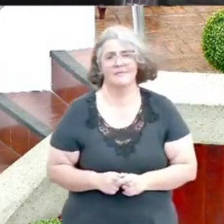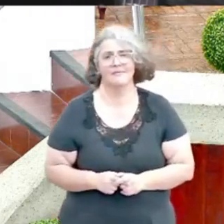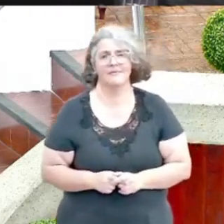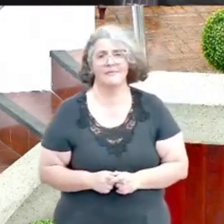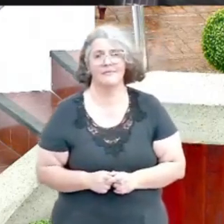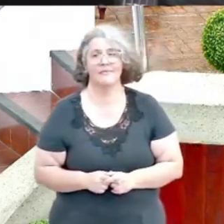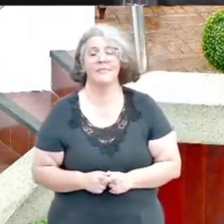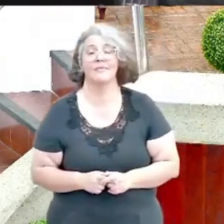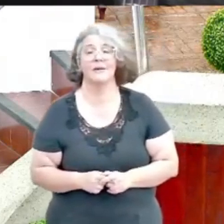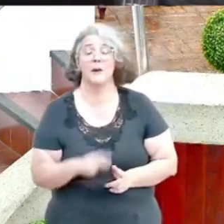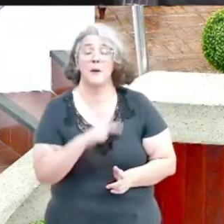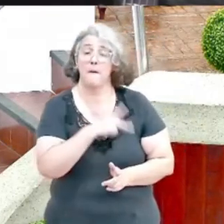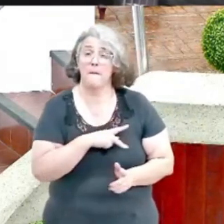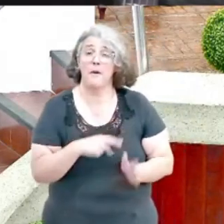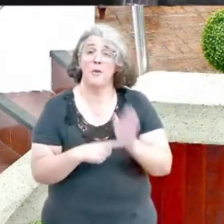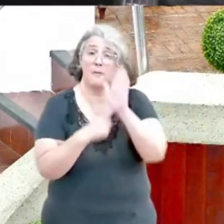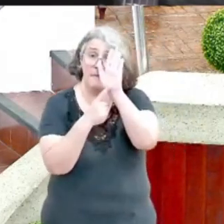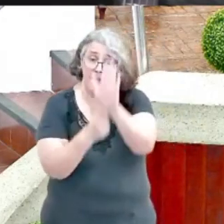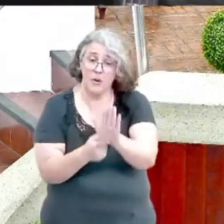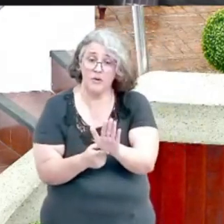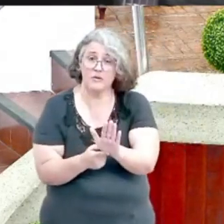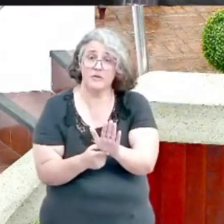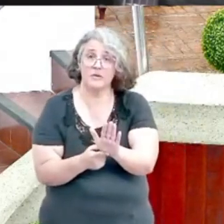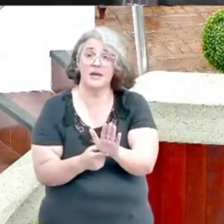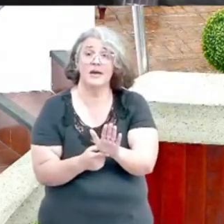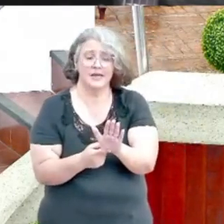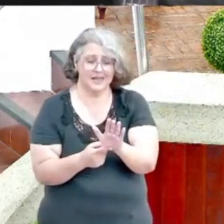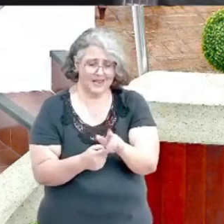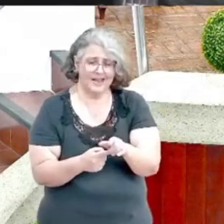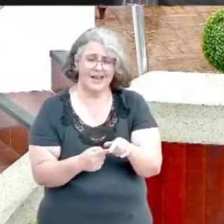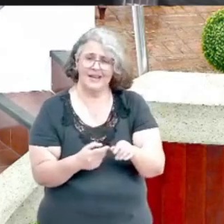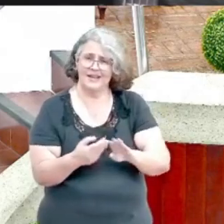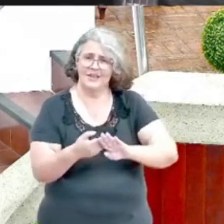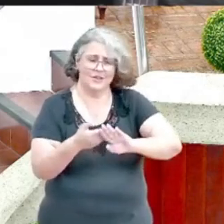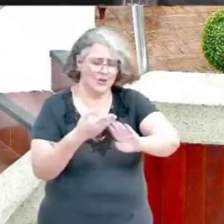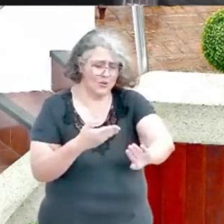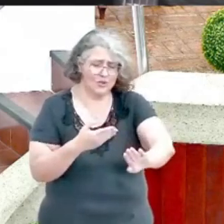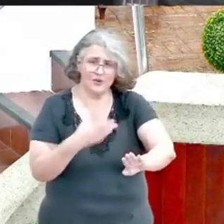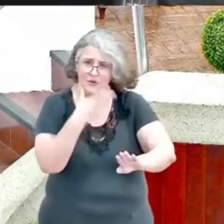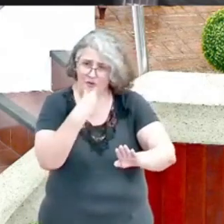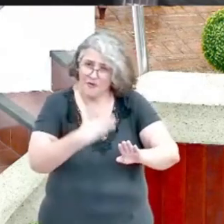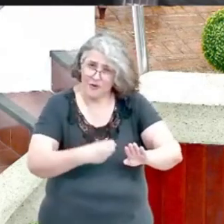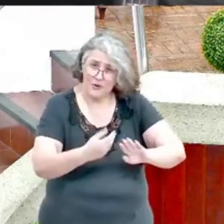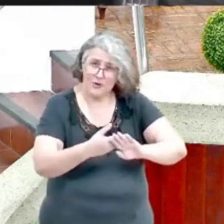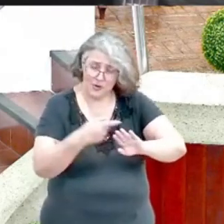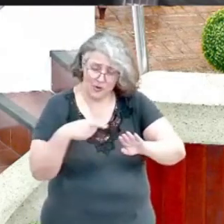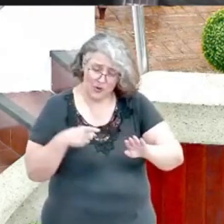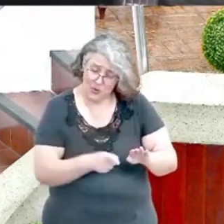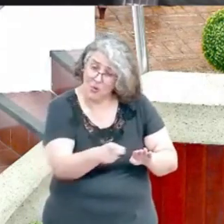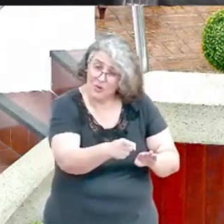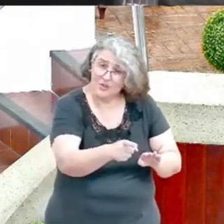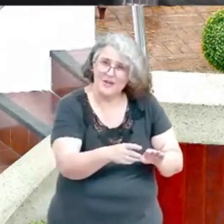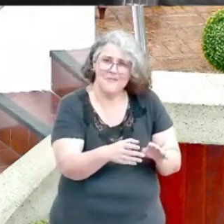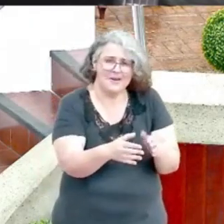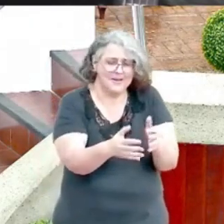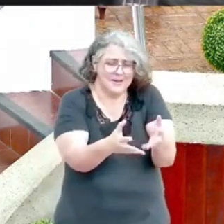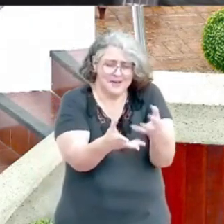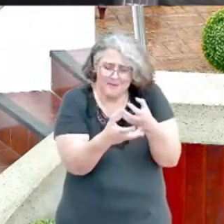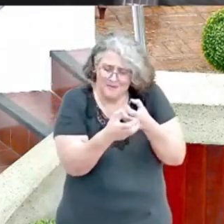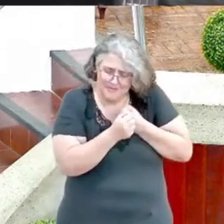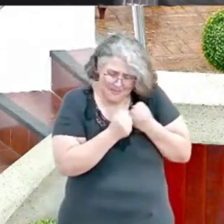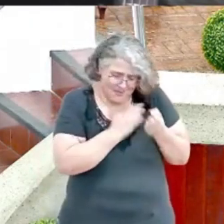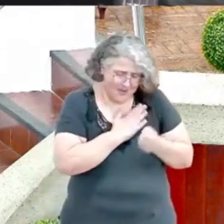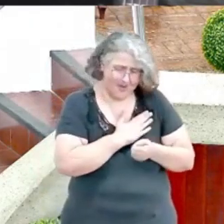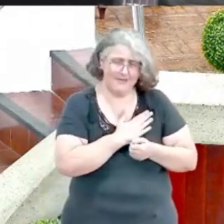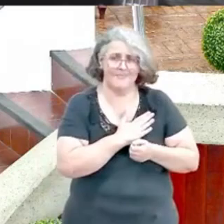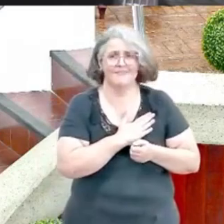que, ainda que ele estivesse longe de seus filhos, eles não saíam do seu coração, eles não saíam da sua mente. Ele agora passa a confortar a